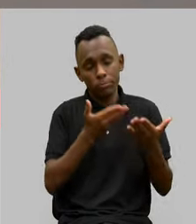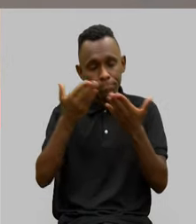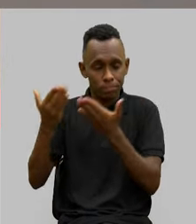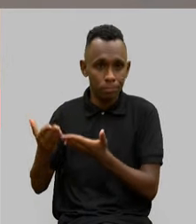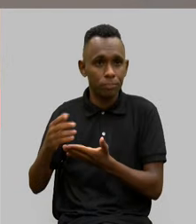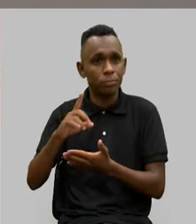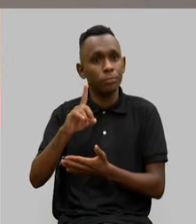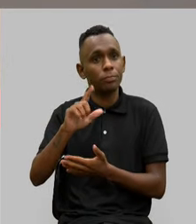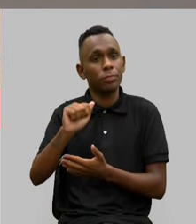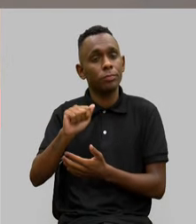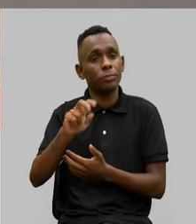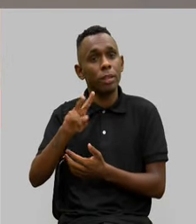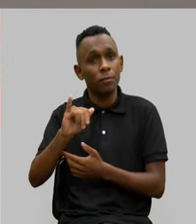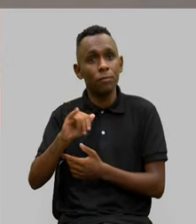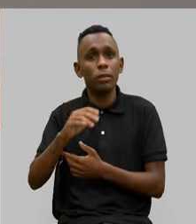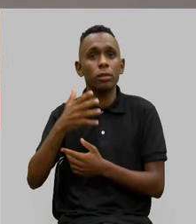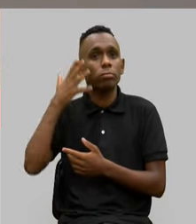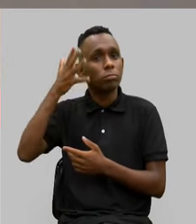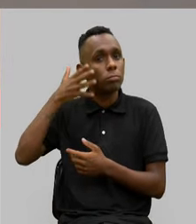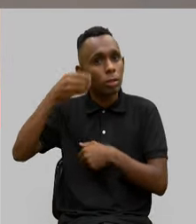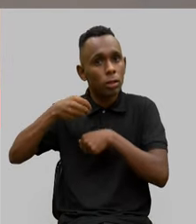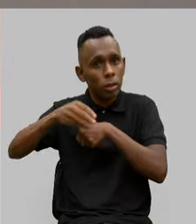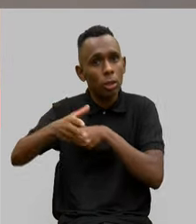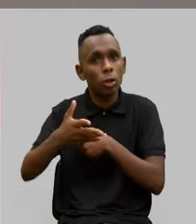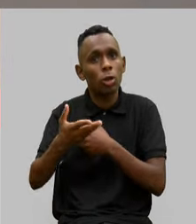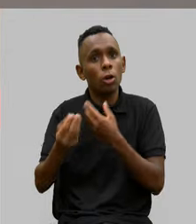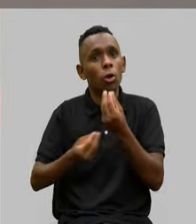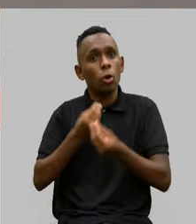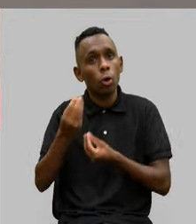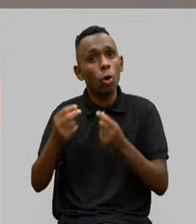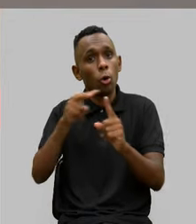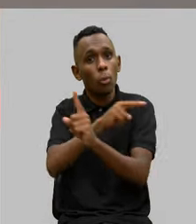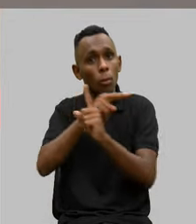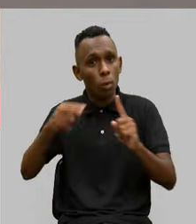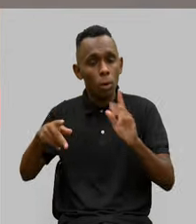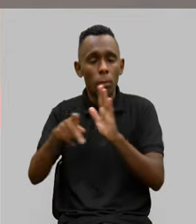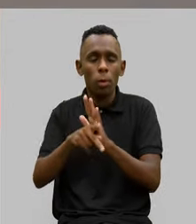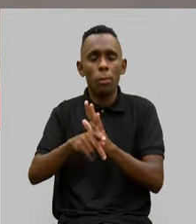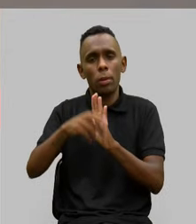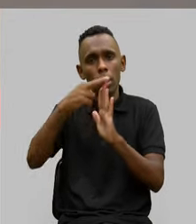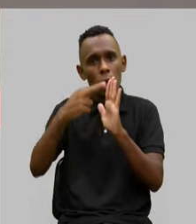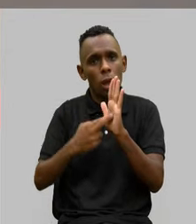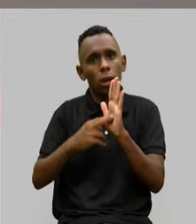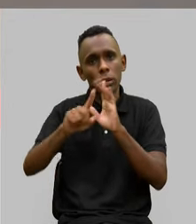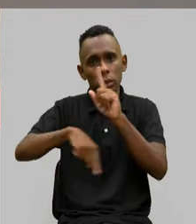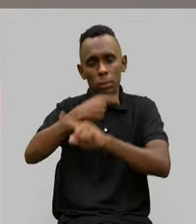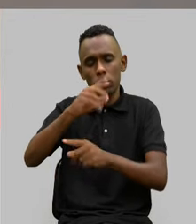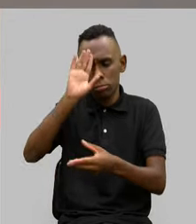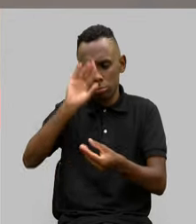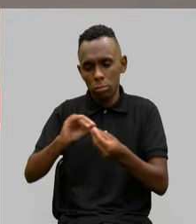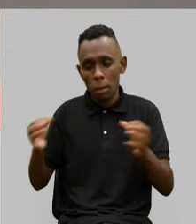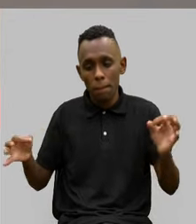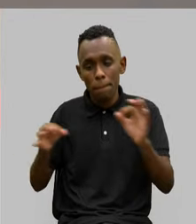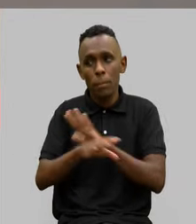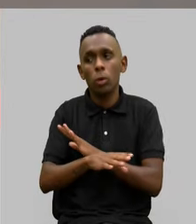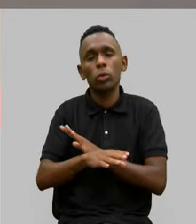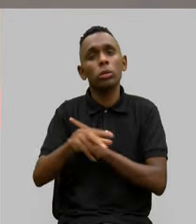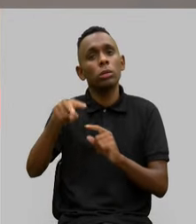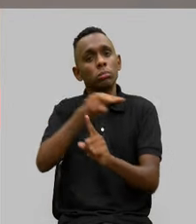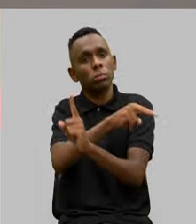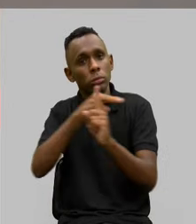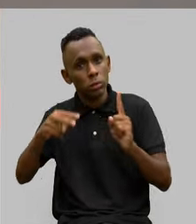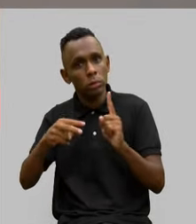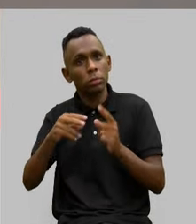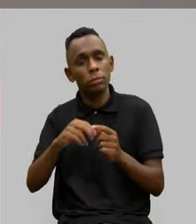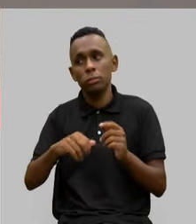Davi né que ele vai iniciar falando da questão do ponto de vista Cívil e depois eu vou terminar falando do ponto de vista